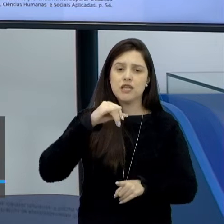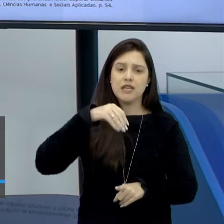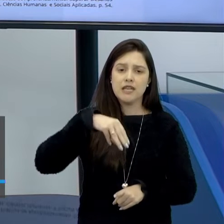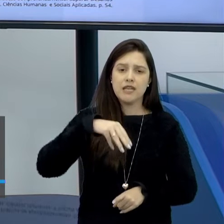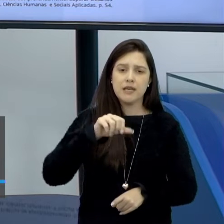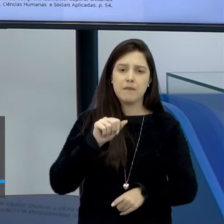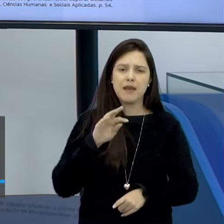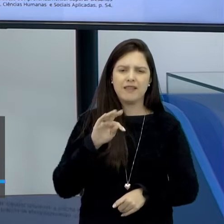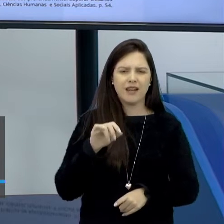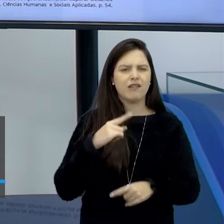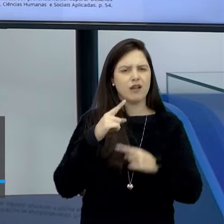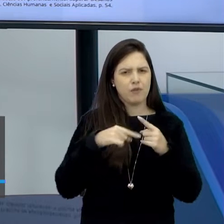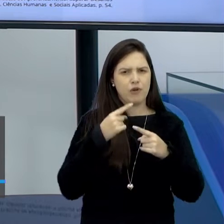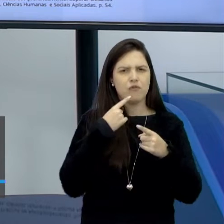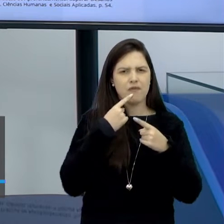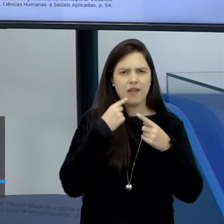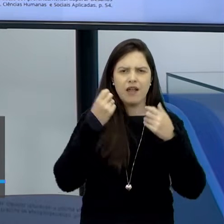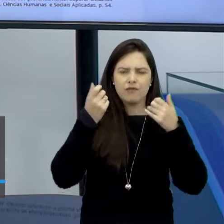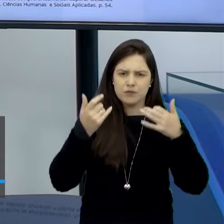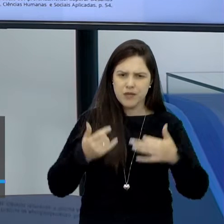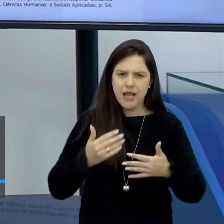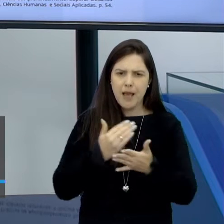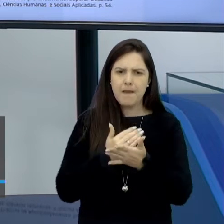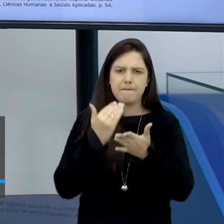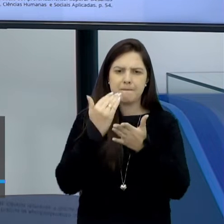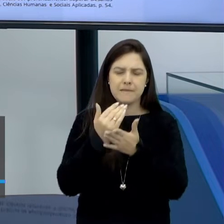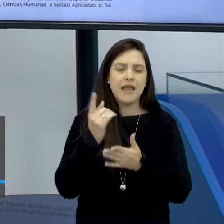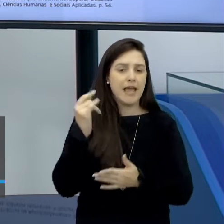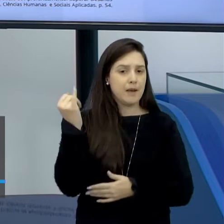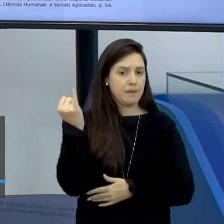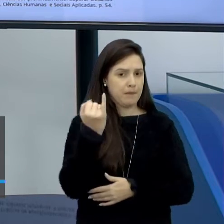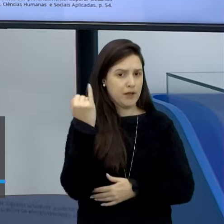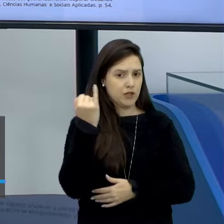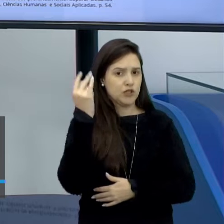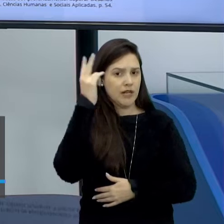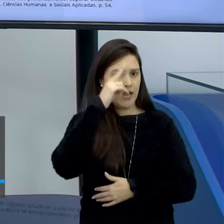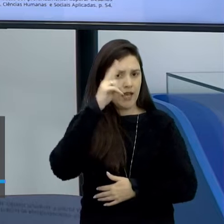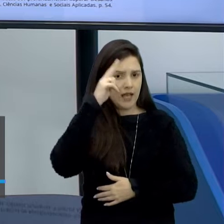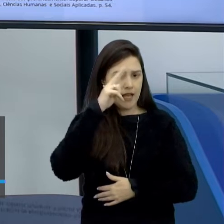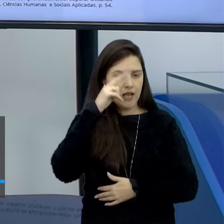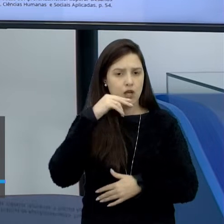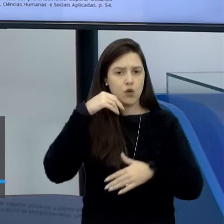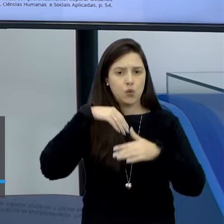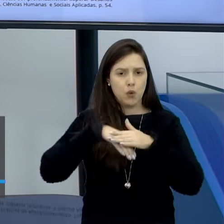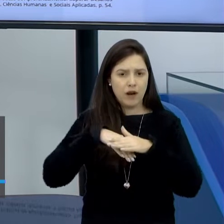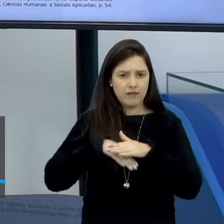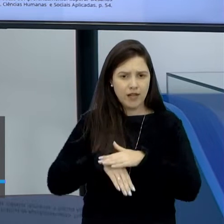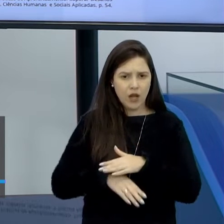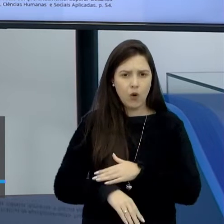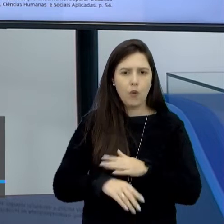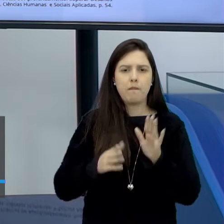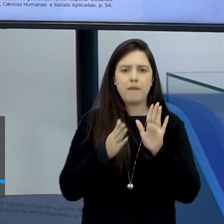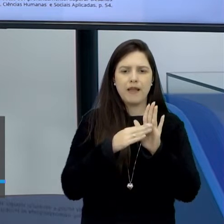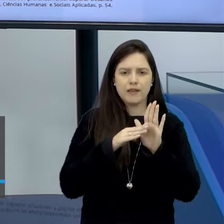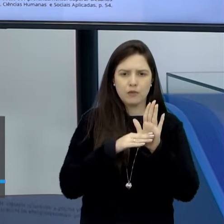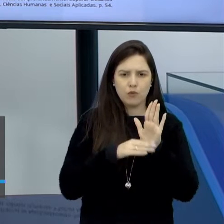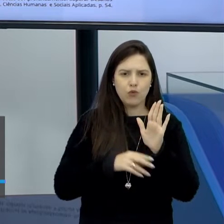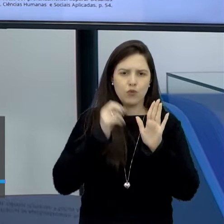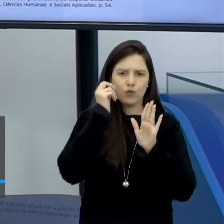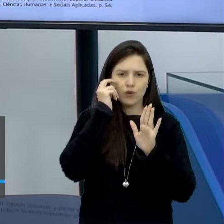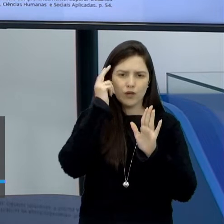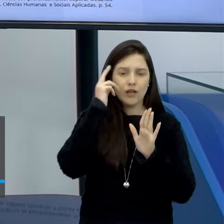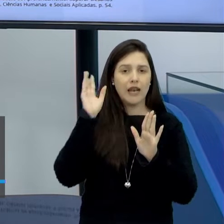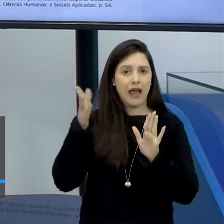falar mais sobre bens imateriais e é importante lembrar que resguardar um patrimônio cultural, que é algo